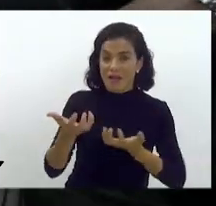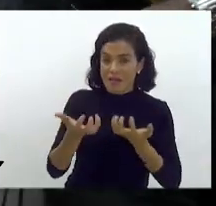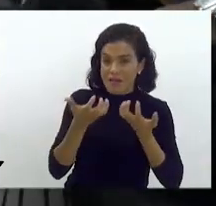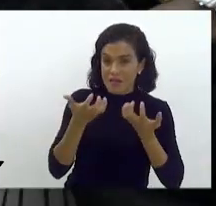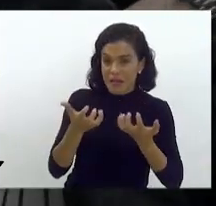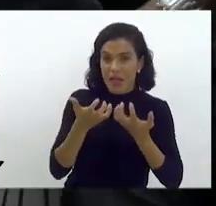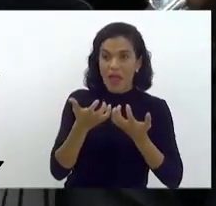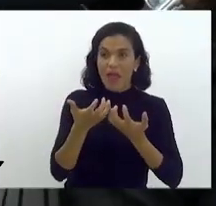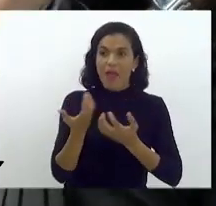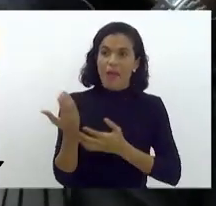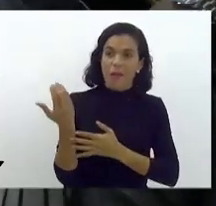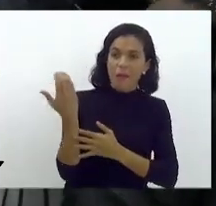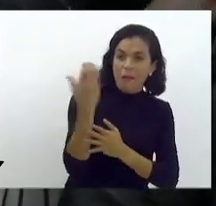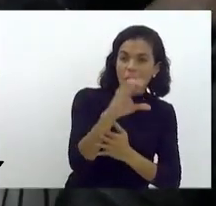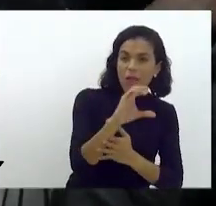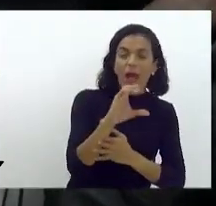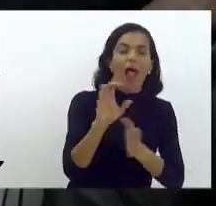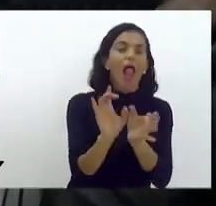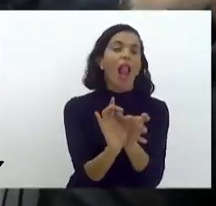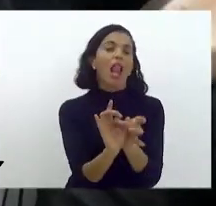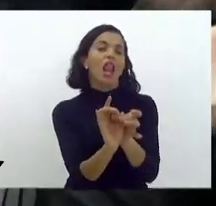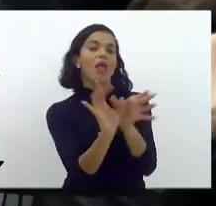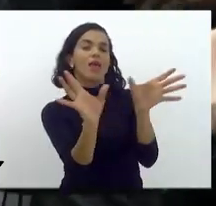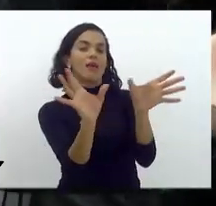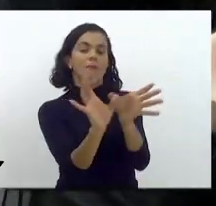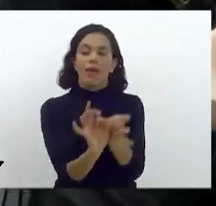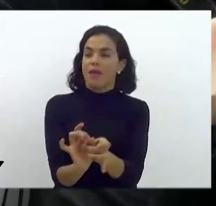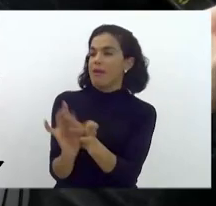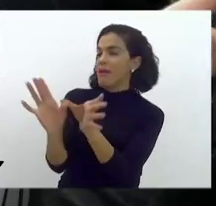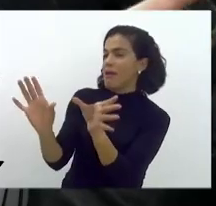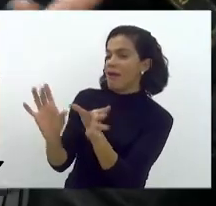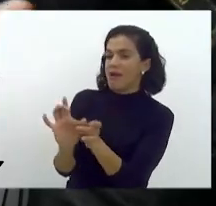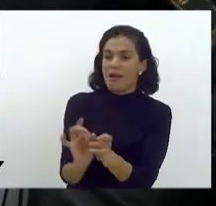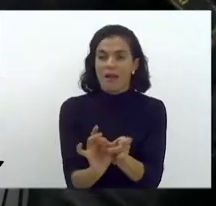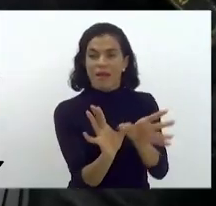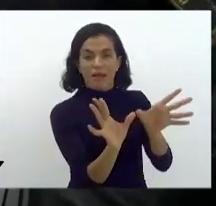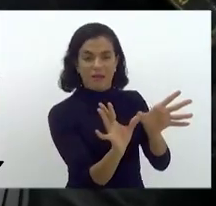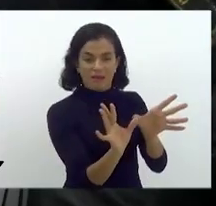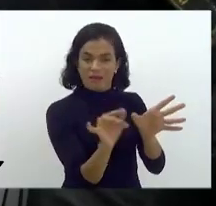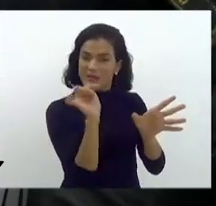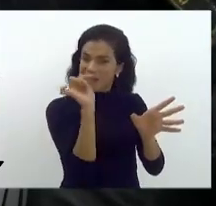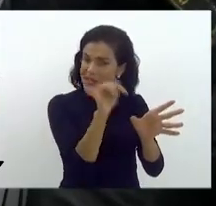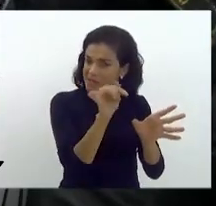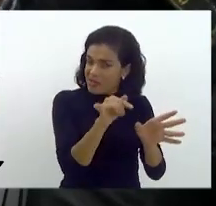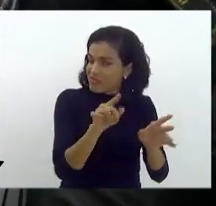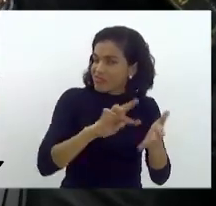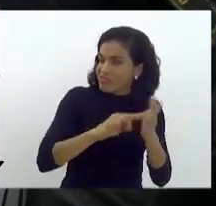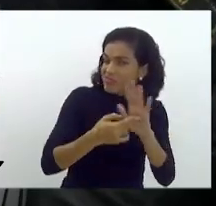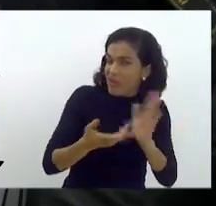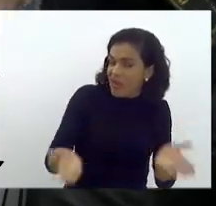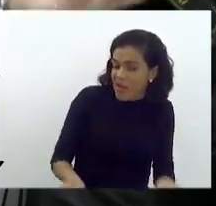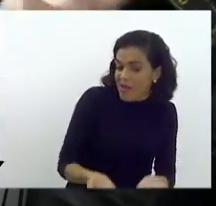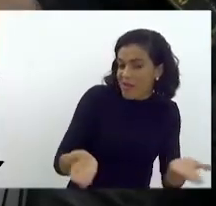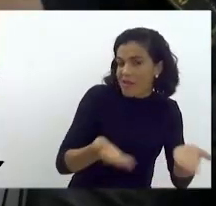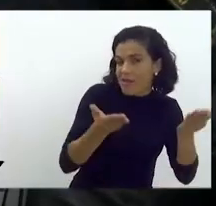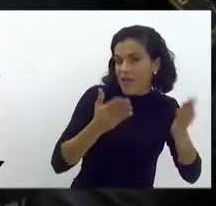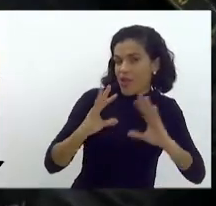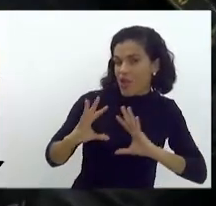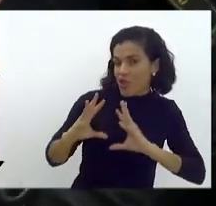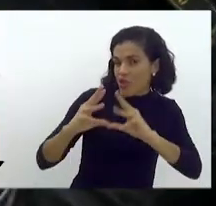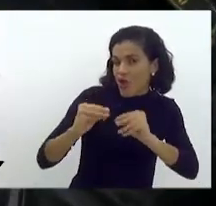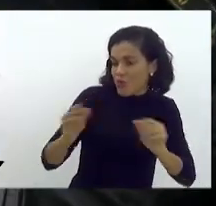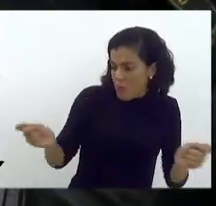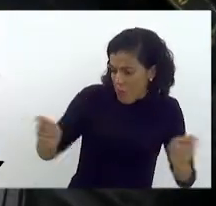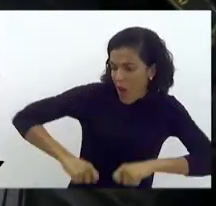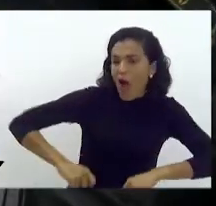alegando que é a liberdade isso também incentivo que todos Façam tudo